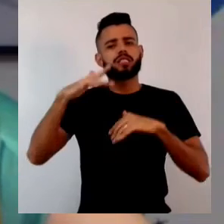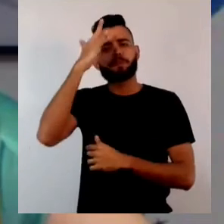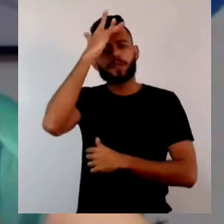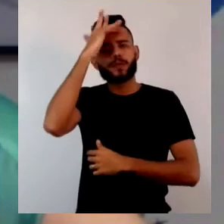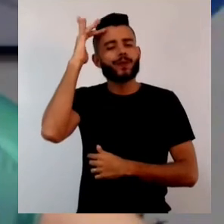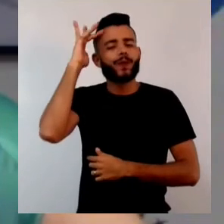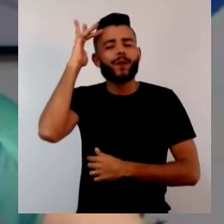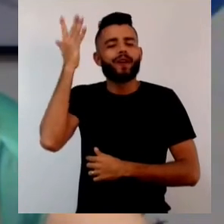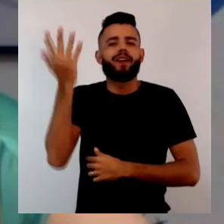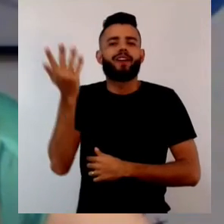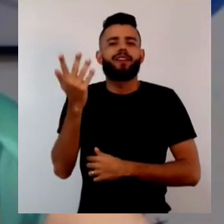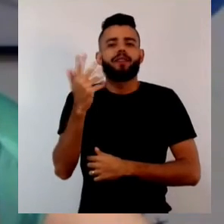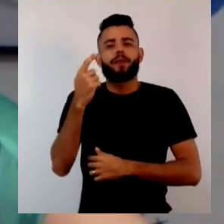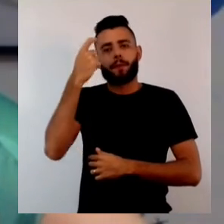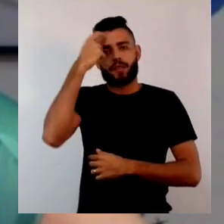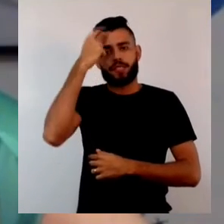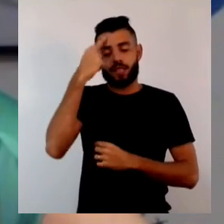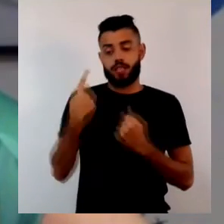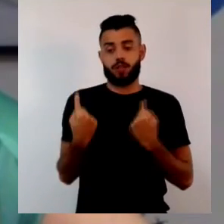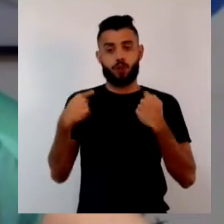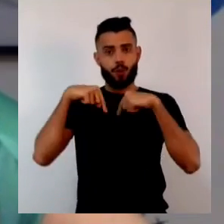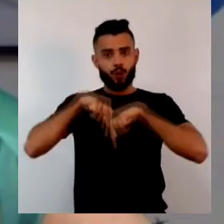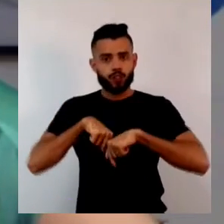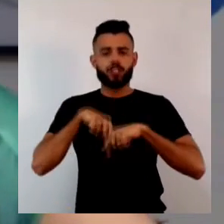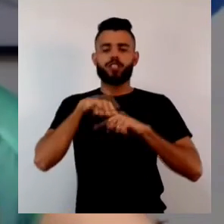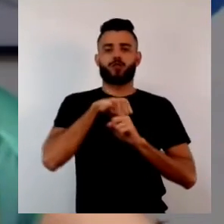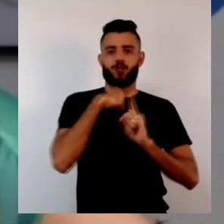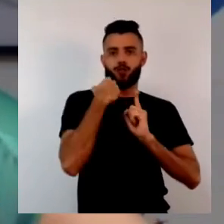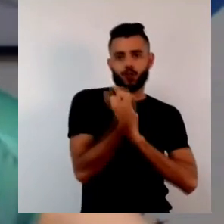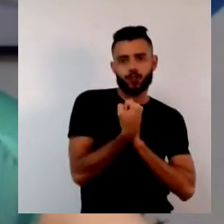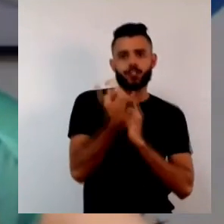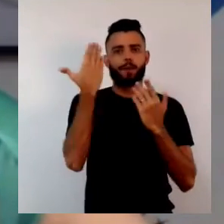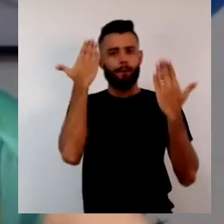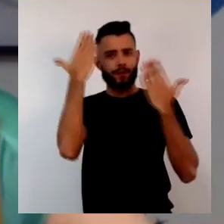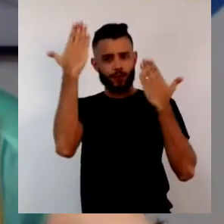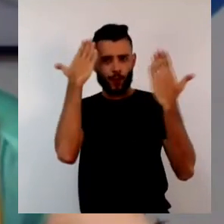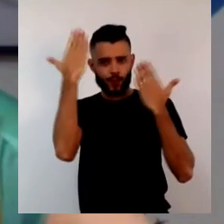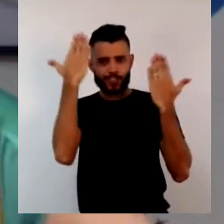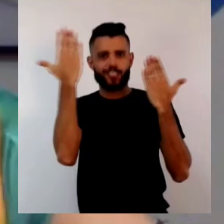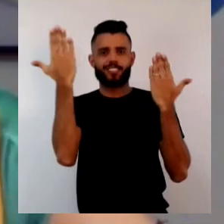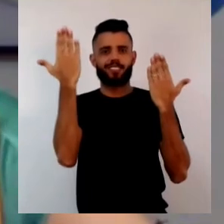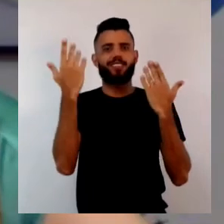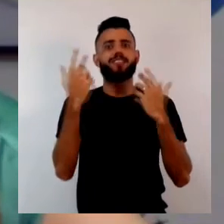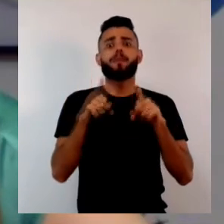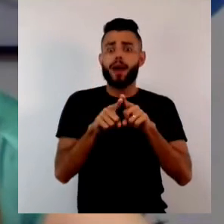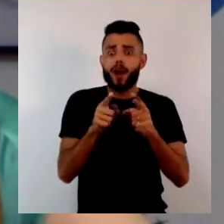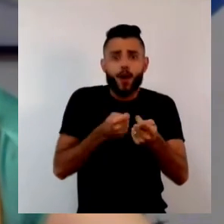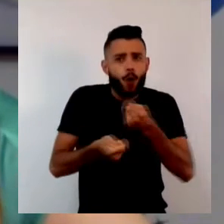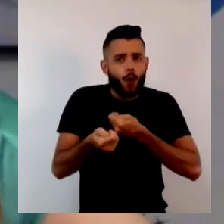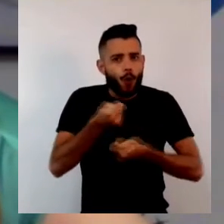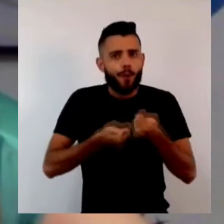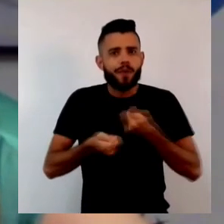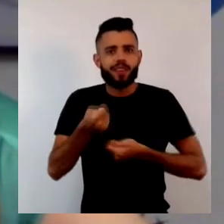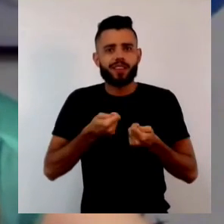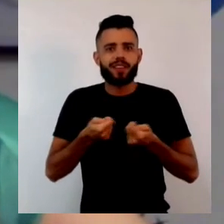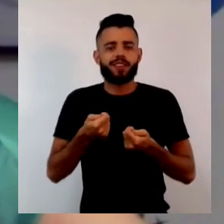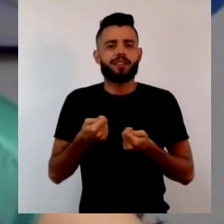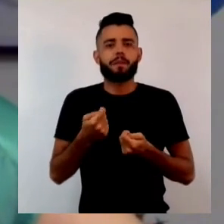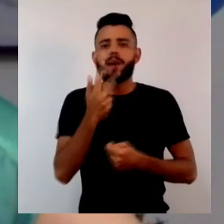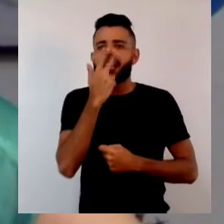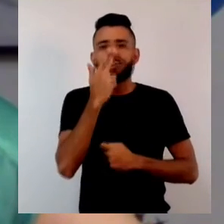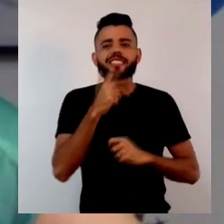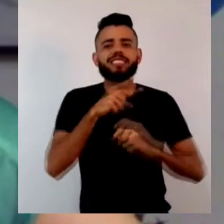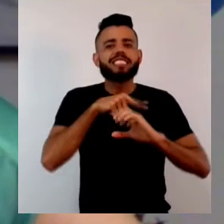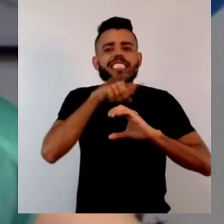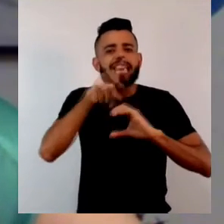antropologia, a sociologia, a psicologia, até a economia, como a Jaque falou, como se não fosse ciência. E não, essas